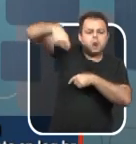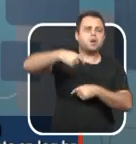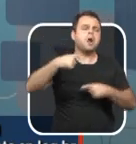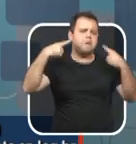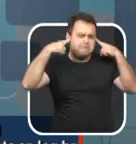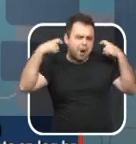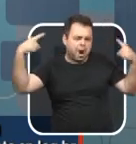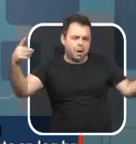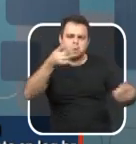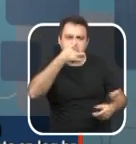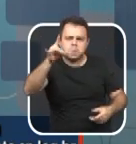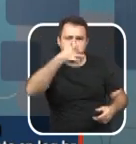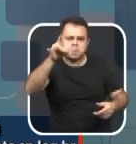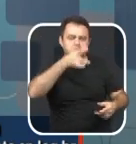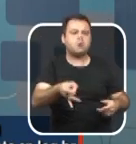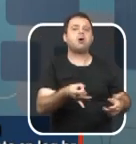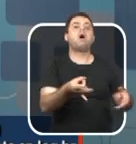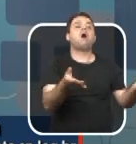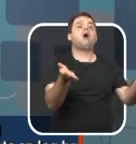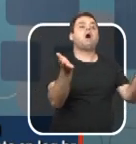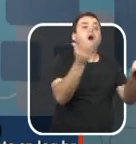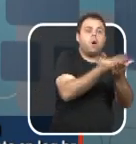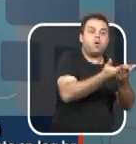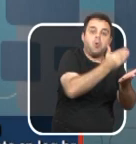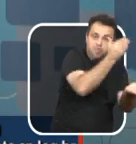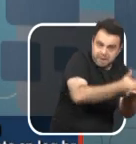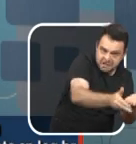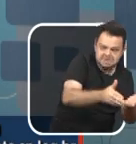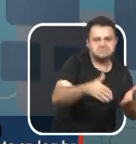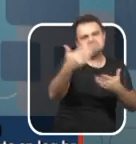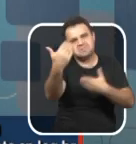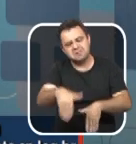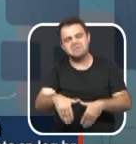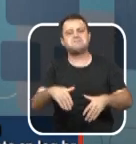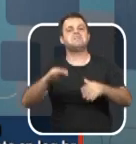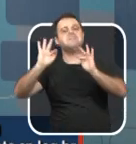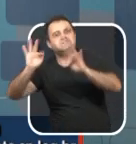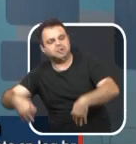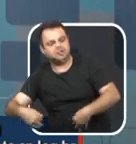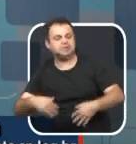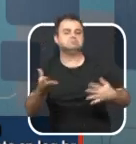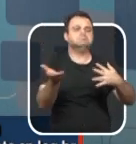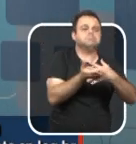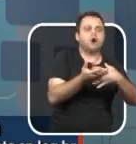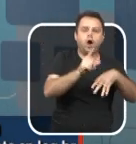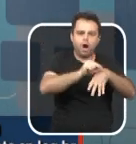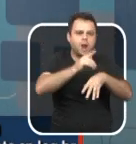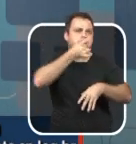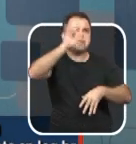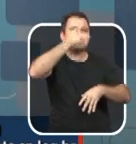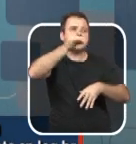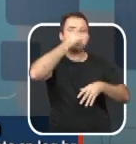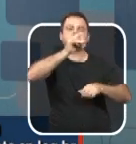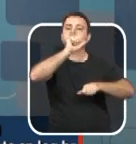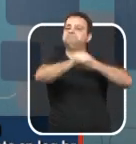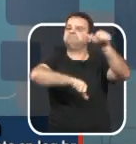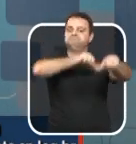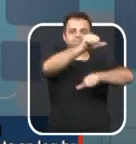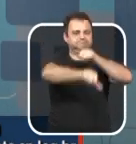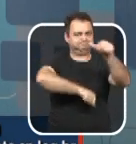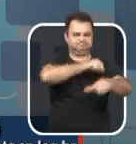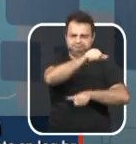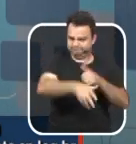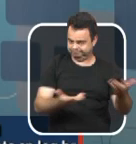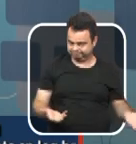sinalizadores de início e término de aulas provas e de período de recreio nas instituições de ensino das